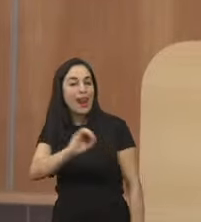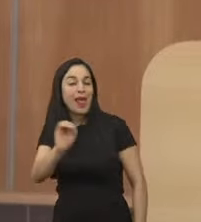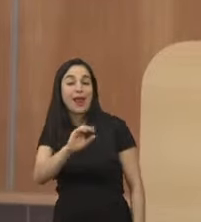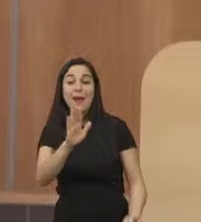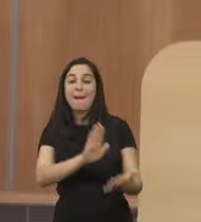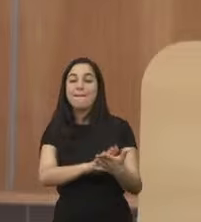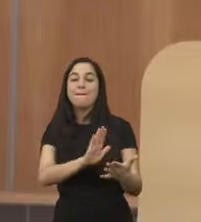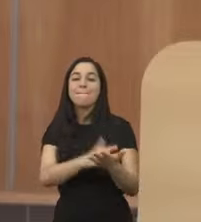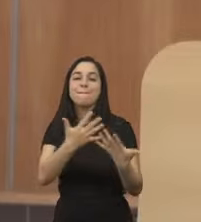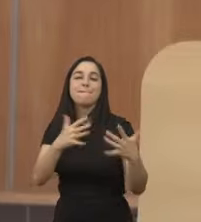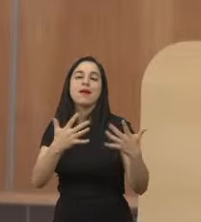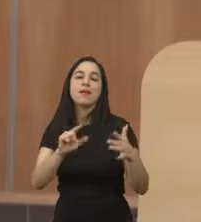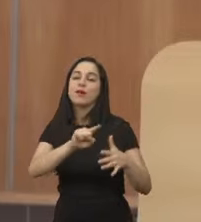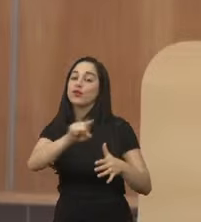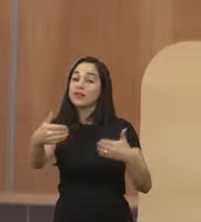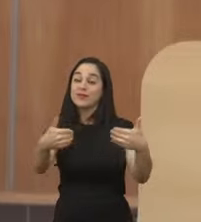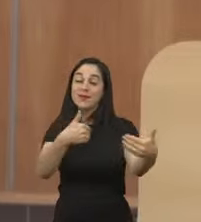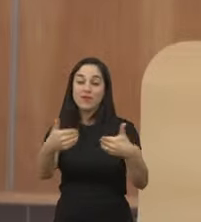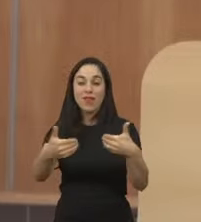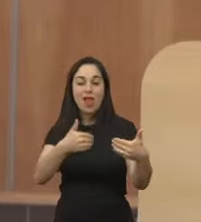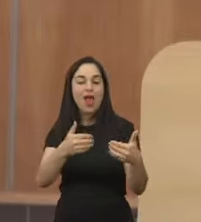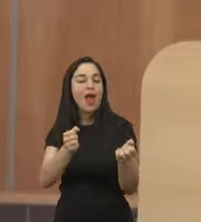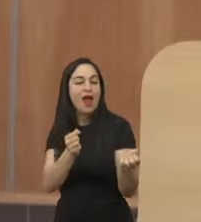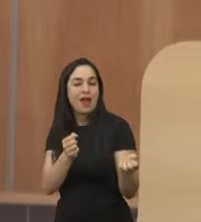pela presença, pela atividade cívica